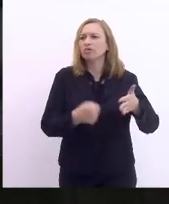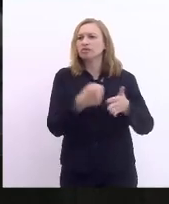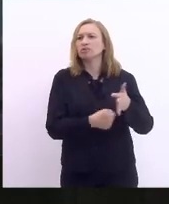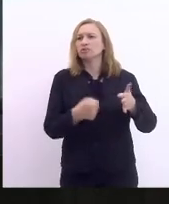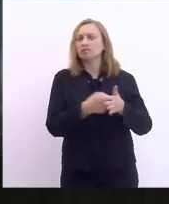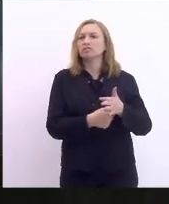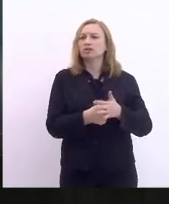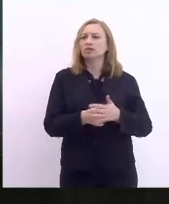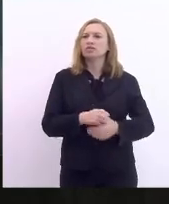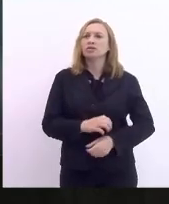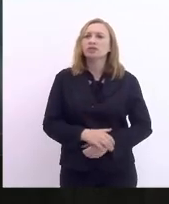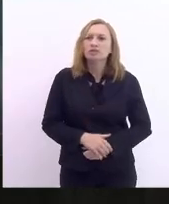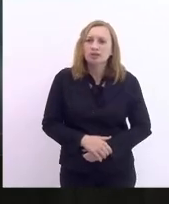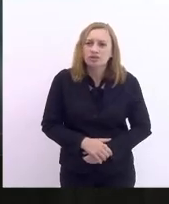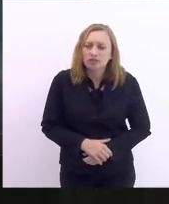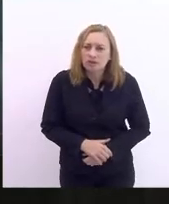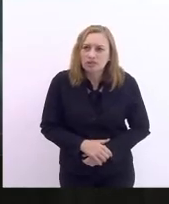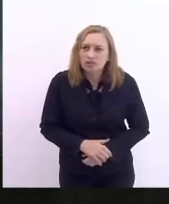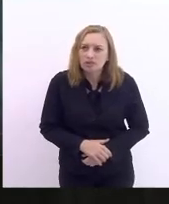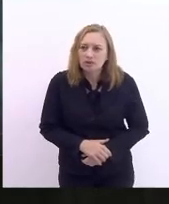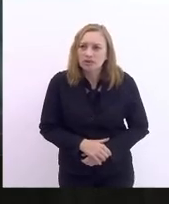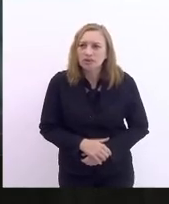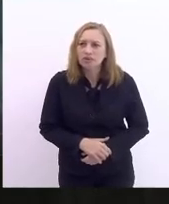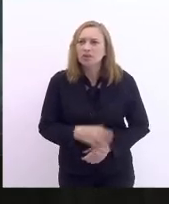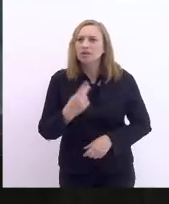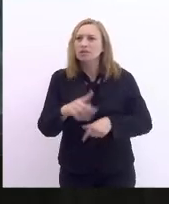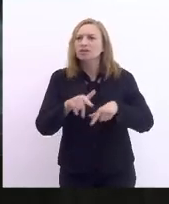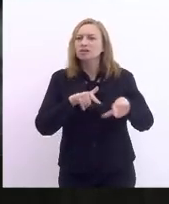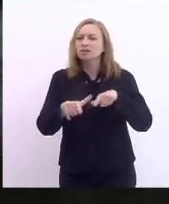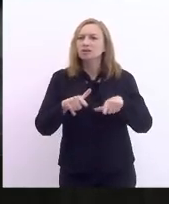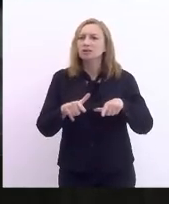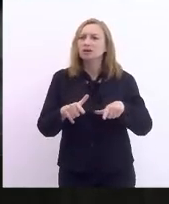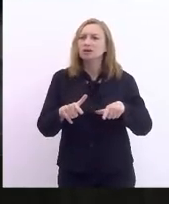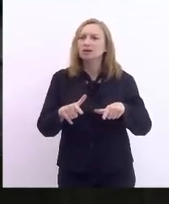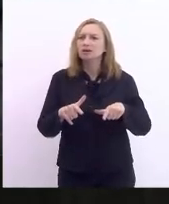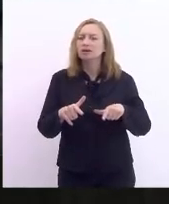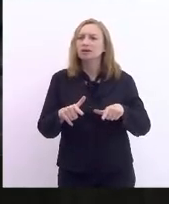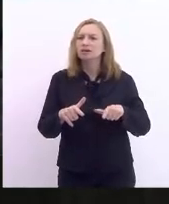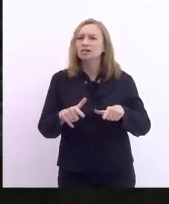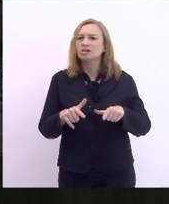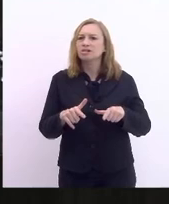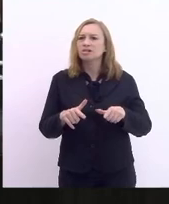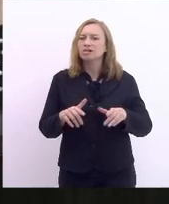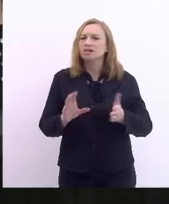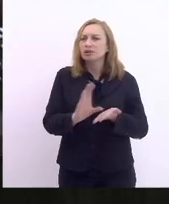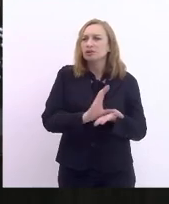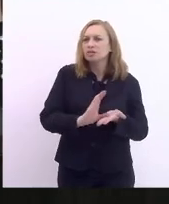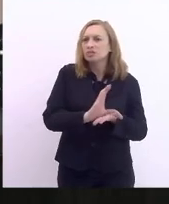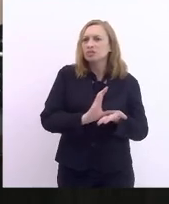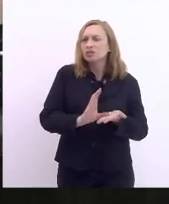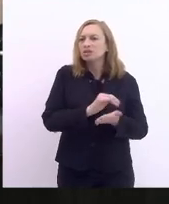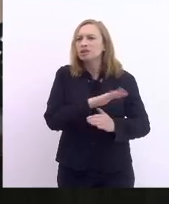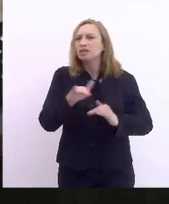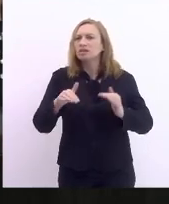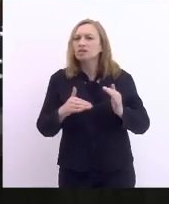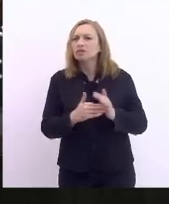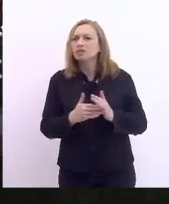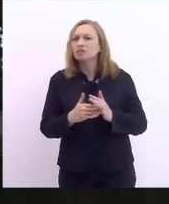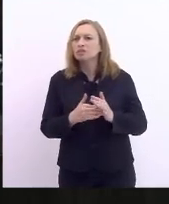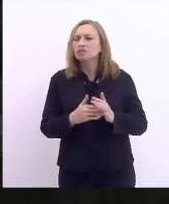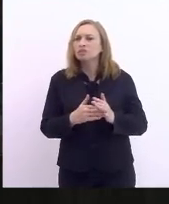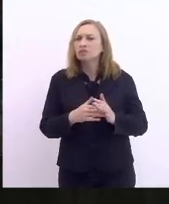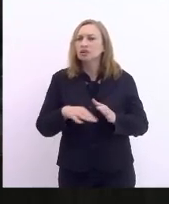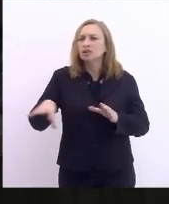E aí e até outro e ela se conseguires EA todos aqueles